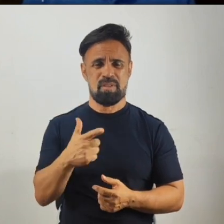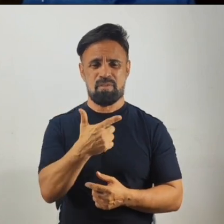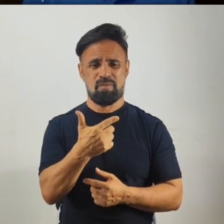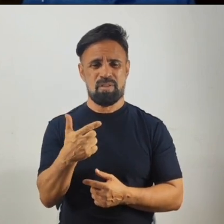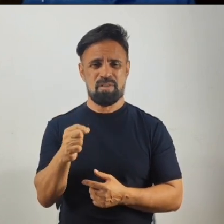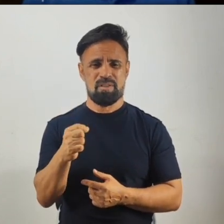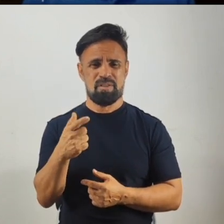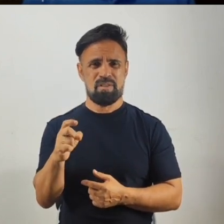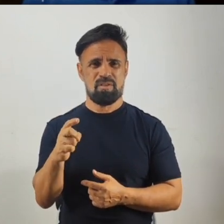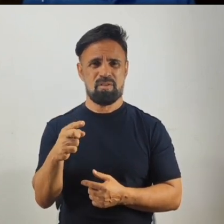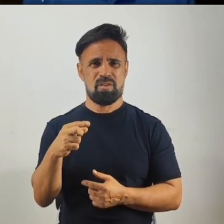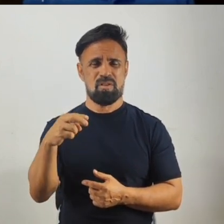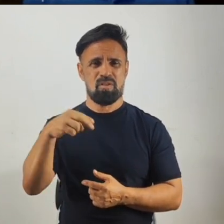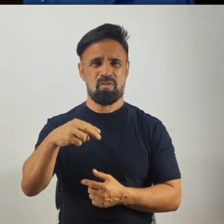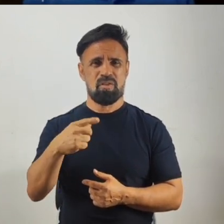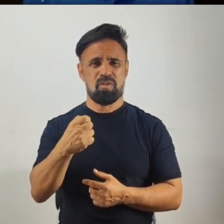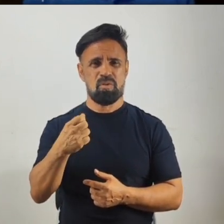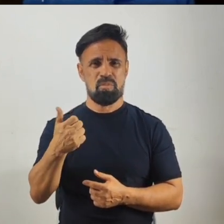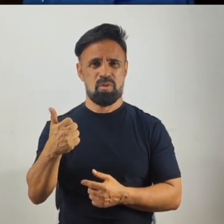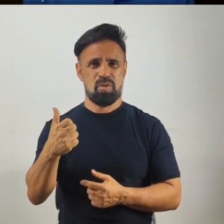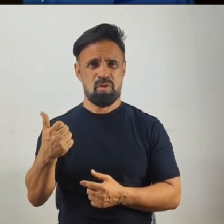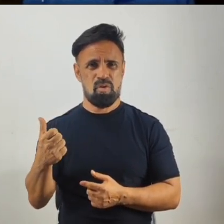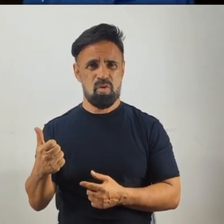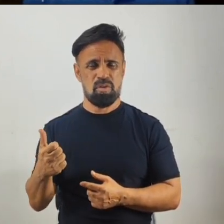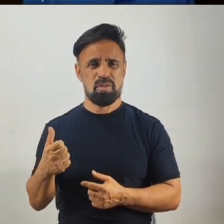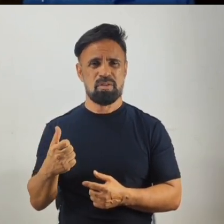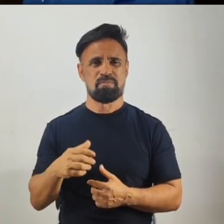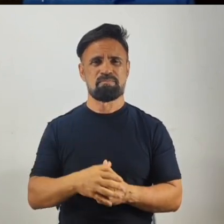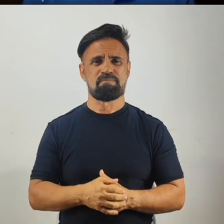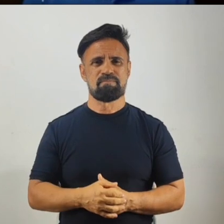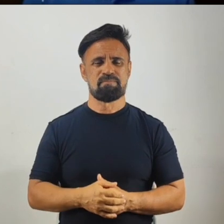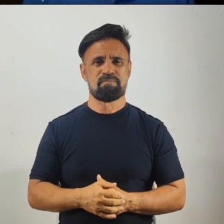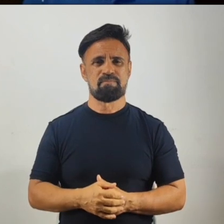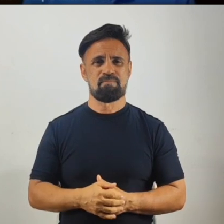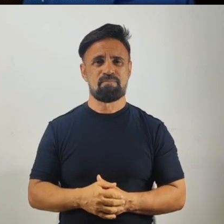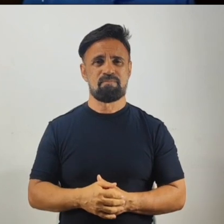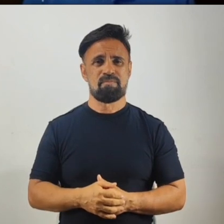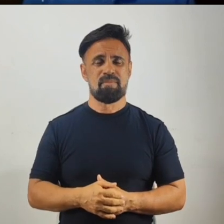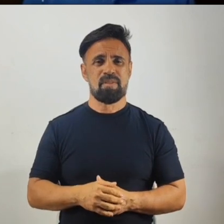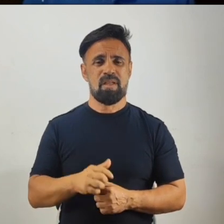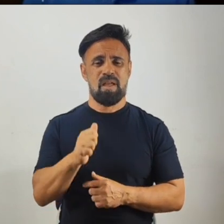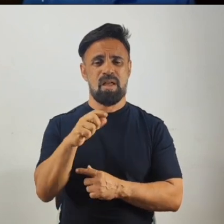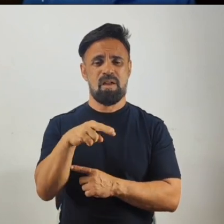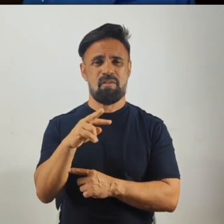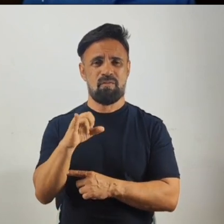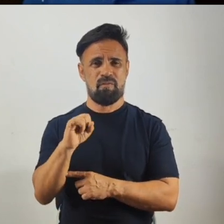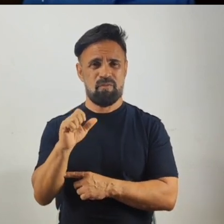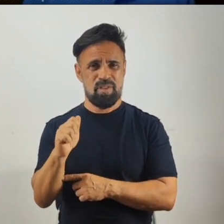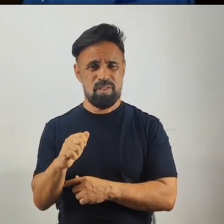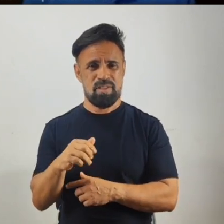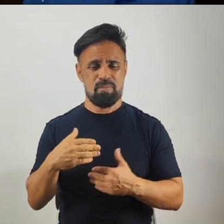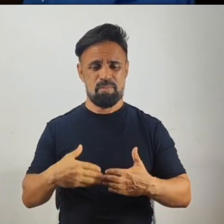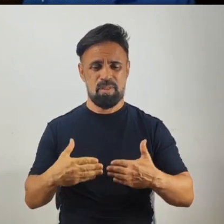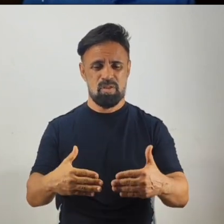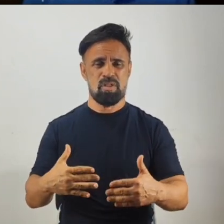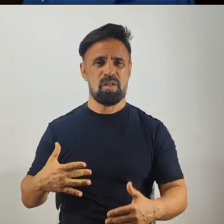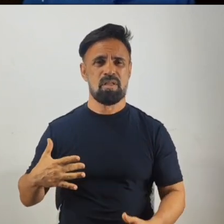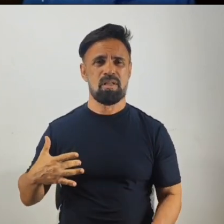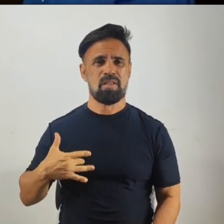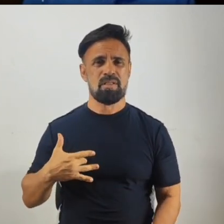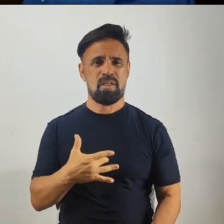colegiada, RDC número 63, de 25 de novembro de 2011, da Agência Nacional de Vigilância